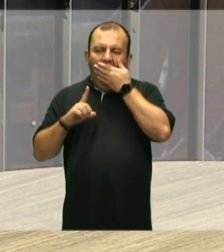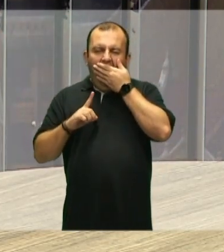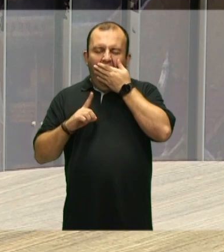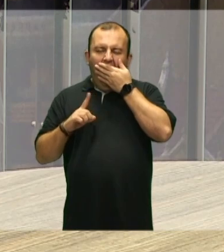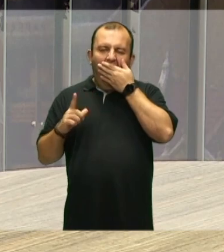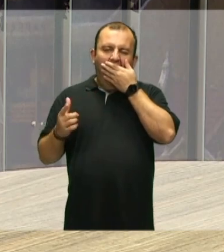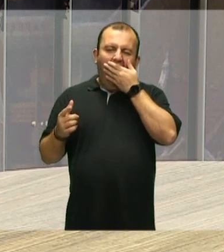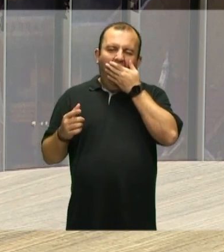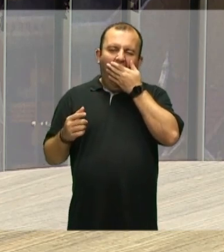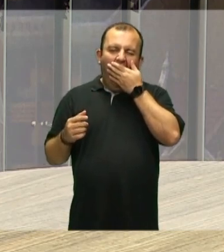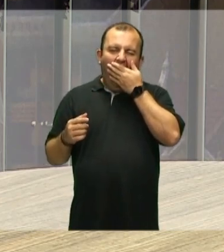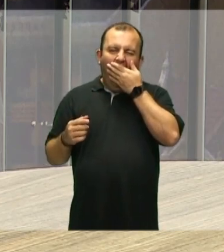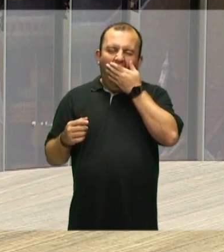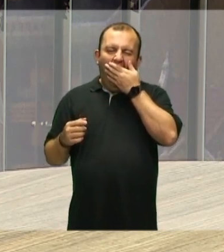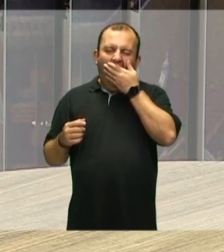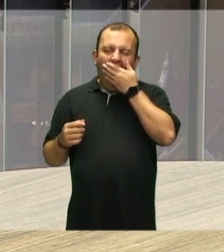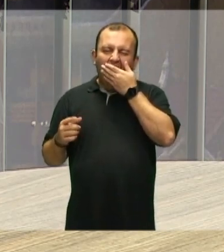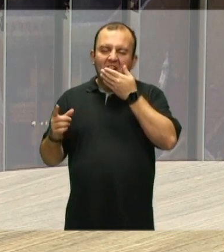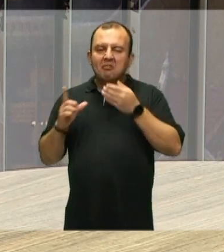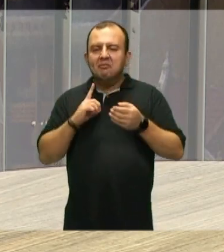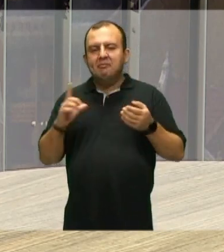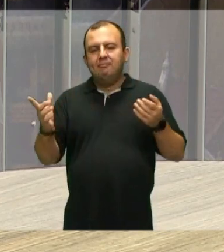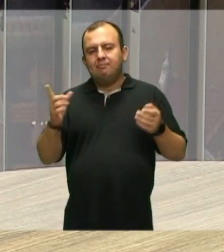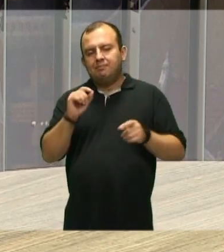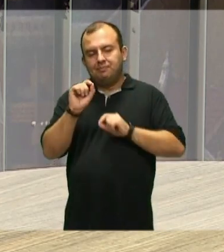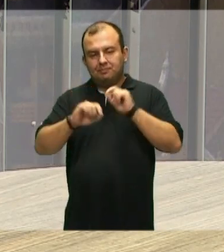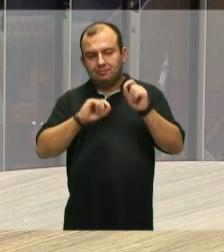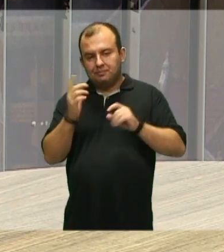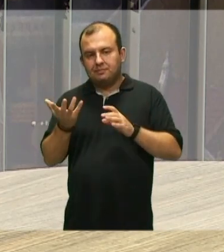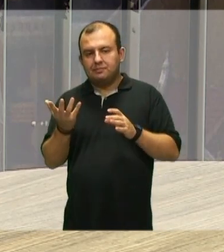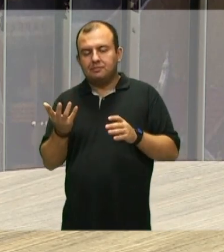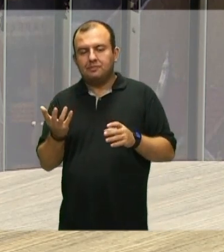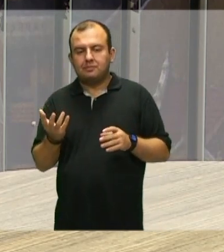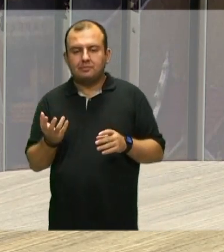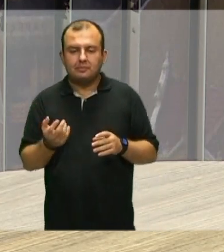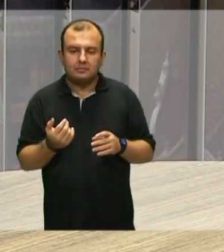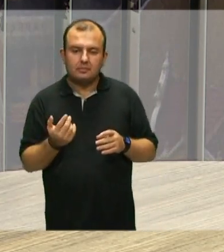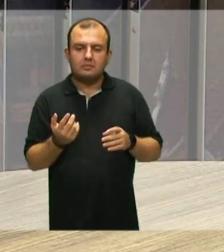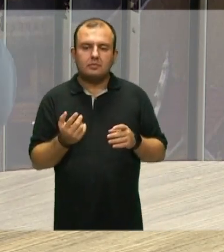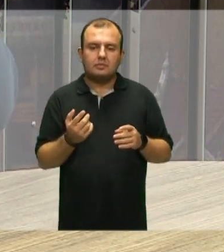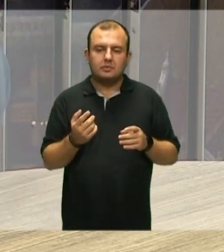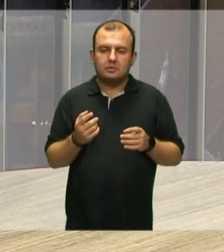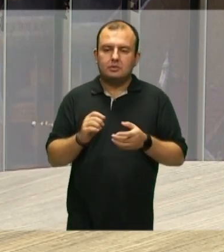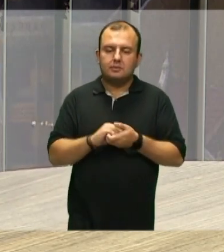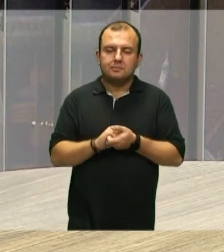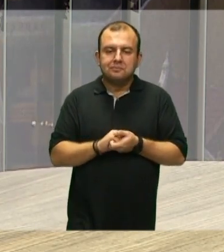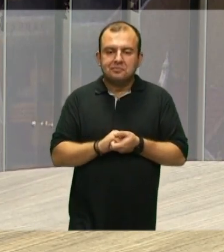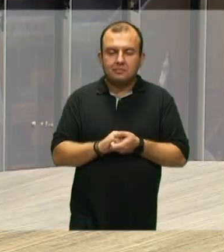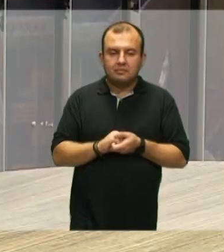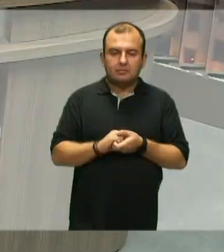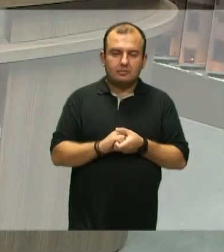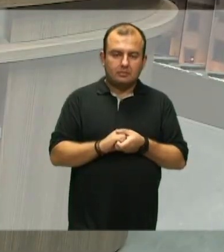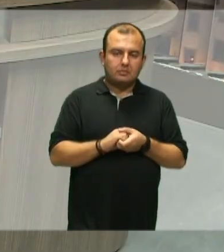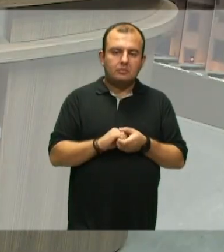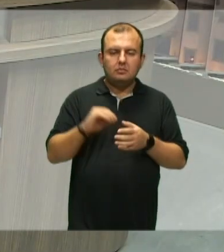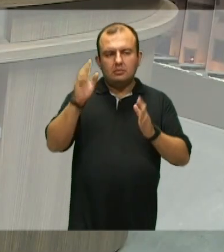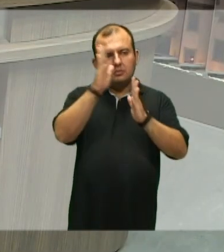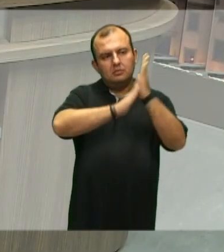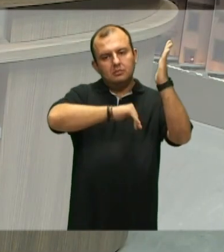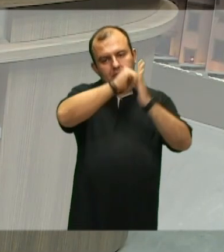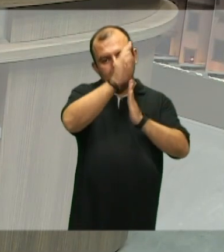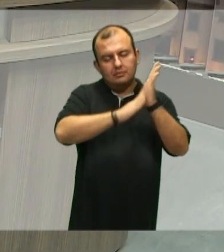de alguma forma os quadros, uns quadros de